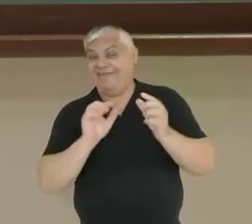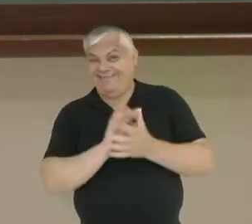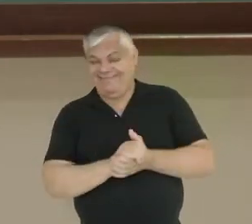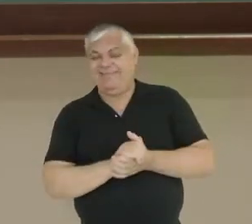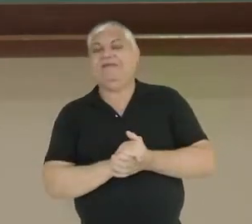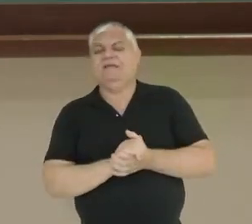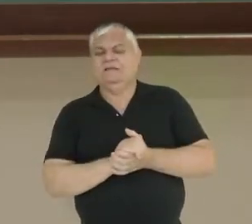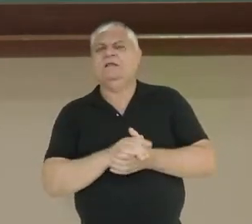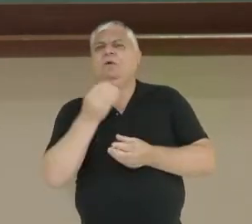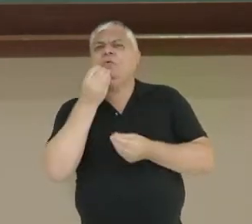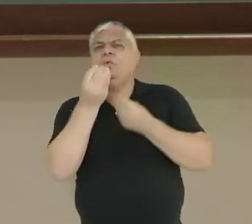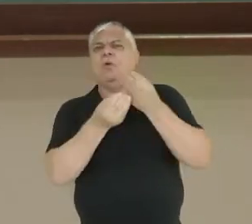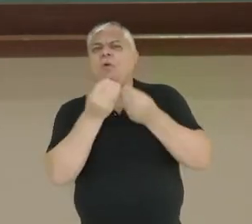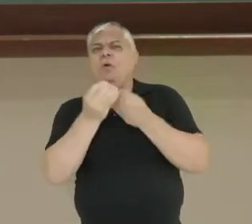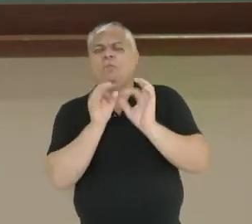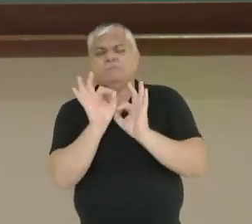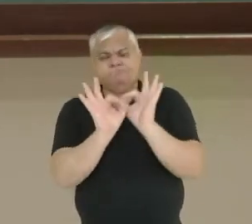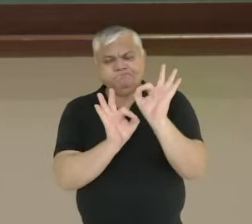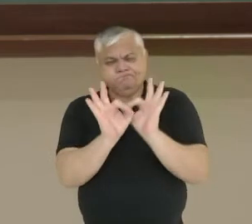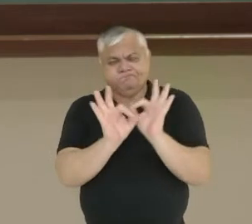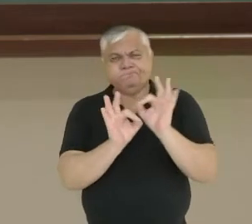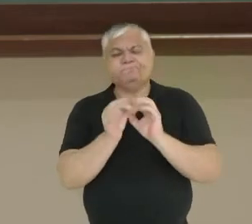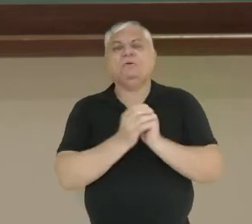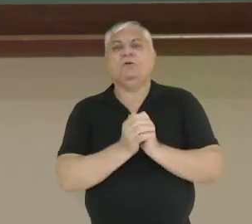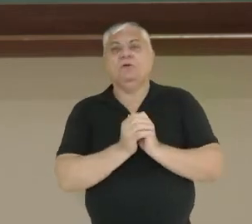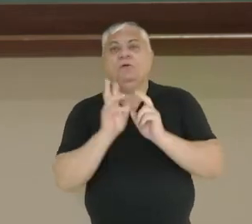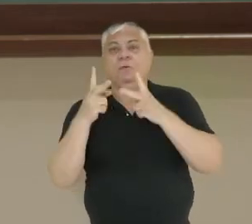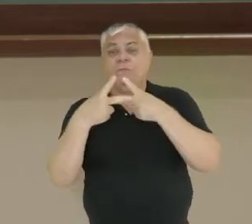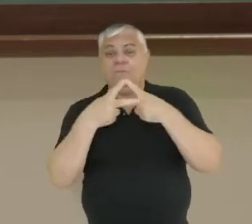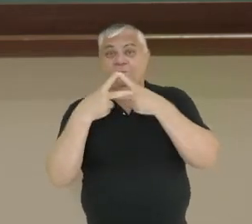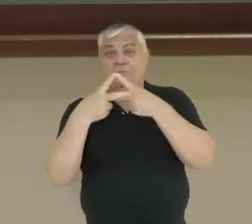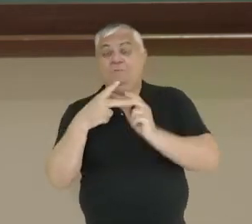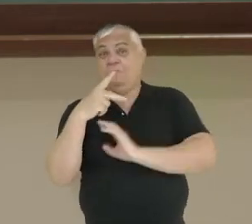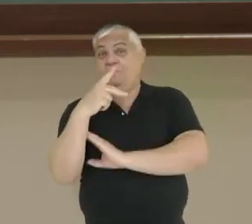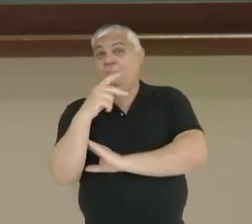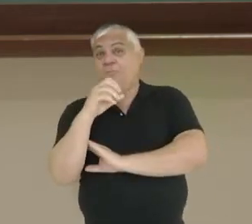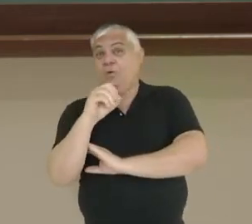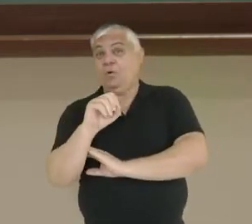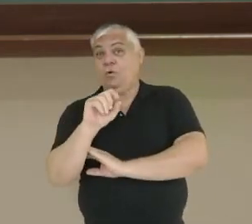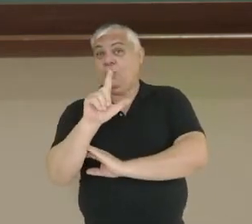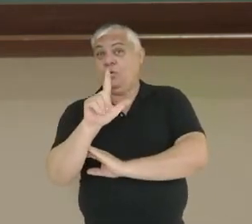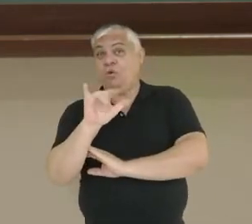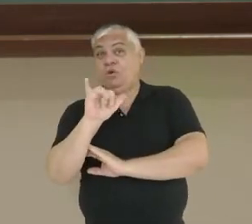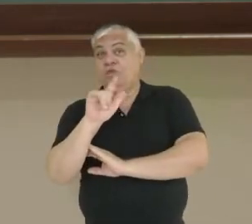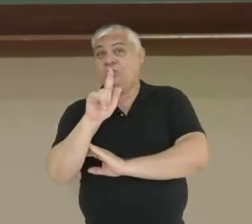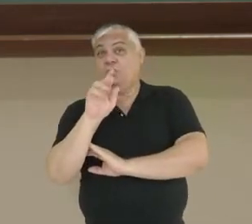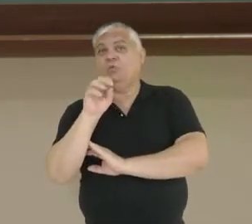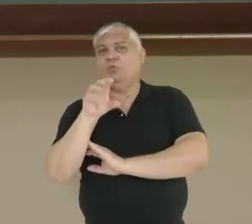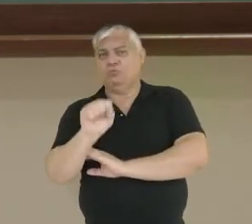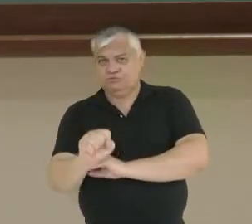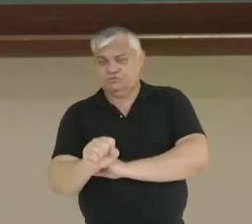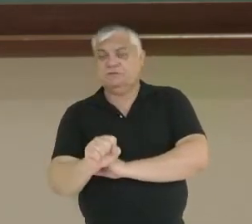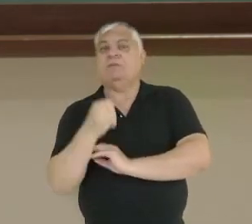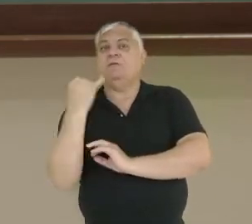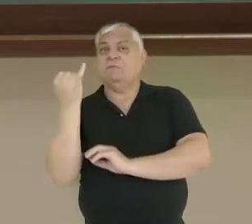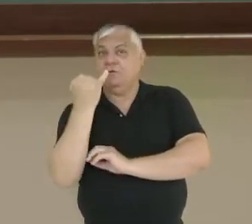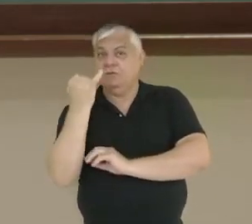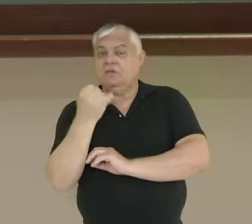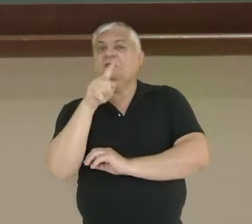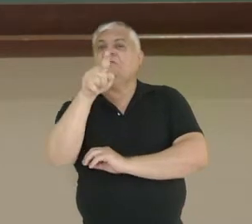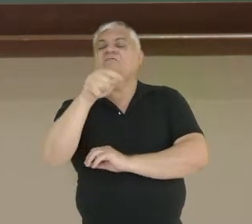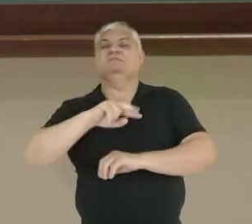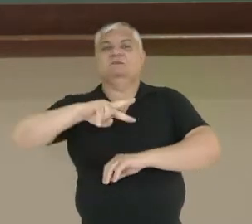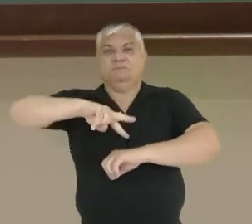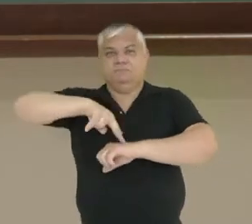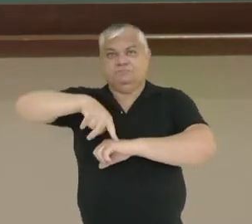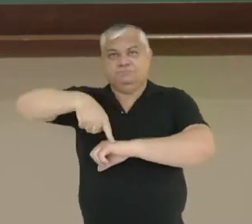sobre a construção de alguns polígonos. Por isso é importante vocês providenciarem